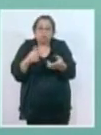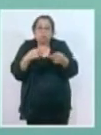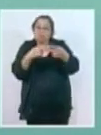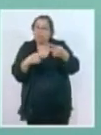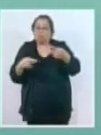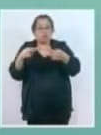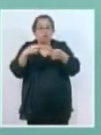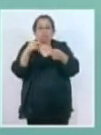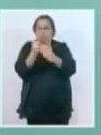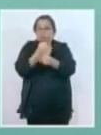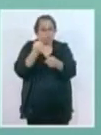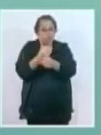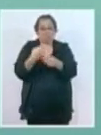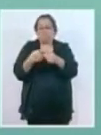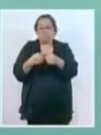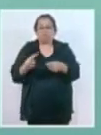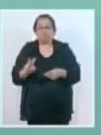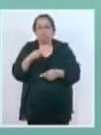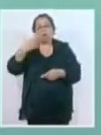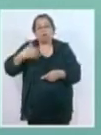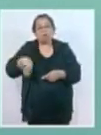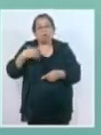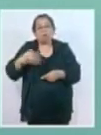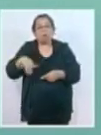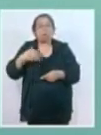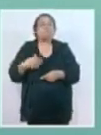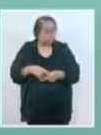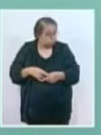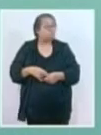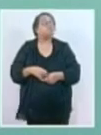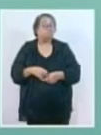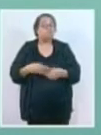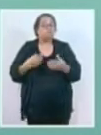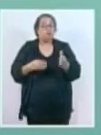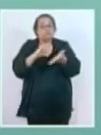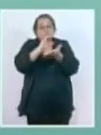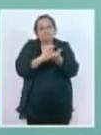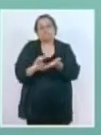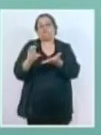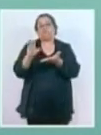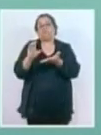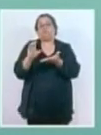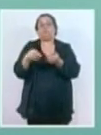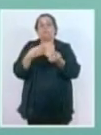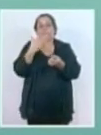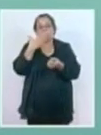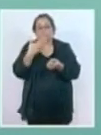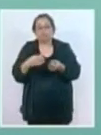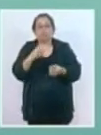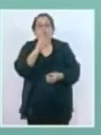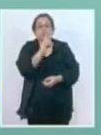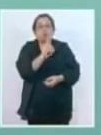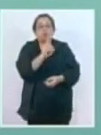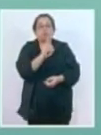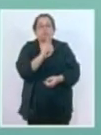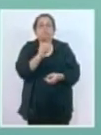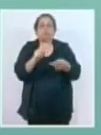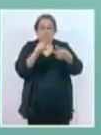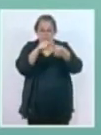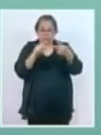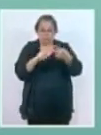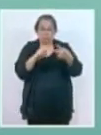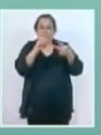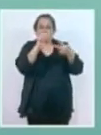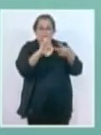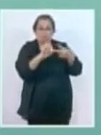obra, considerando o valor dela, né, a magnitude do investimento. Então, recorri ao deputado Elismar e Wellington, os deputados